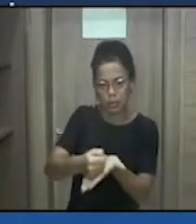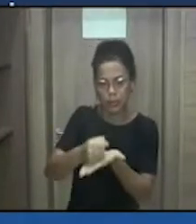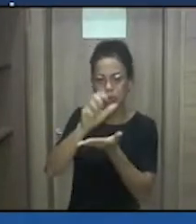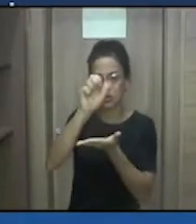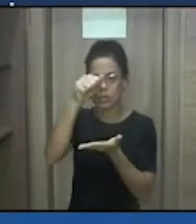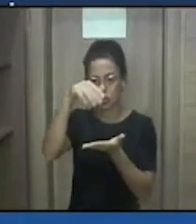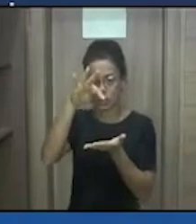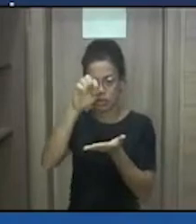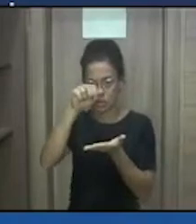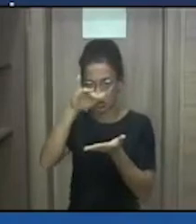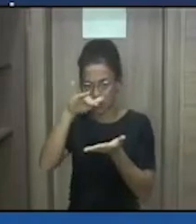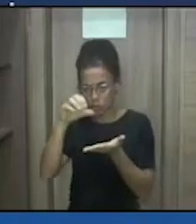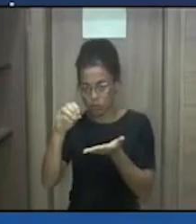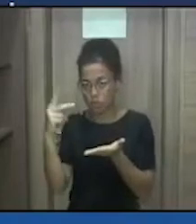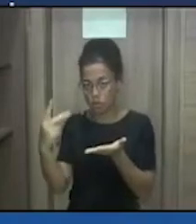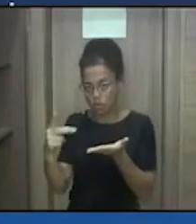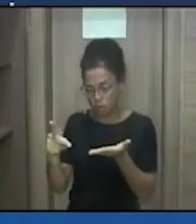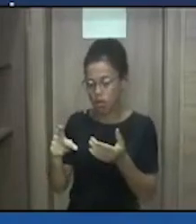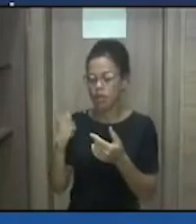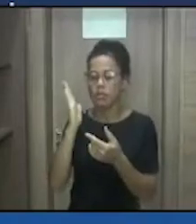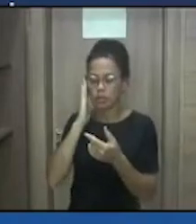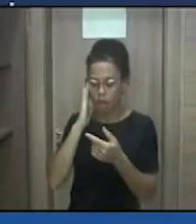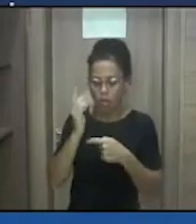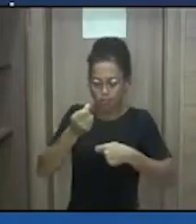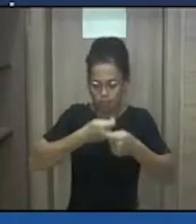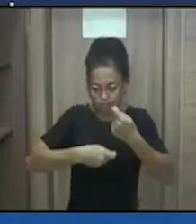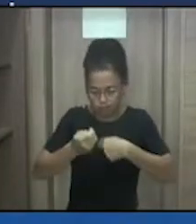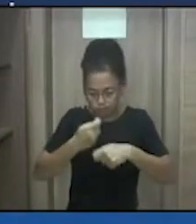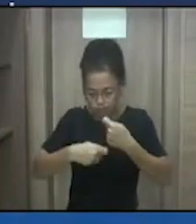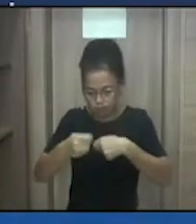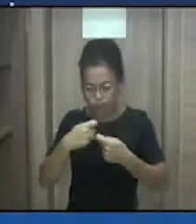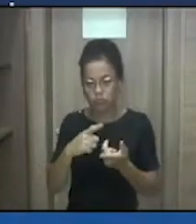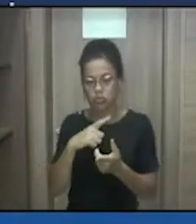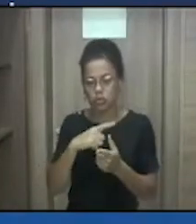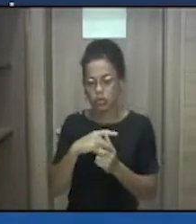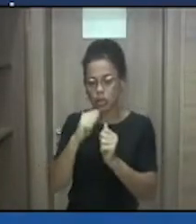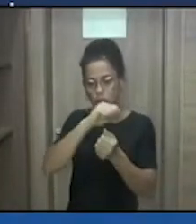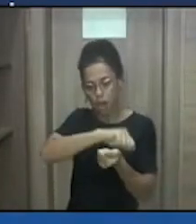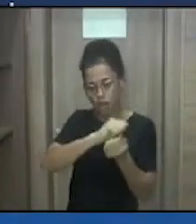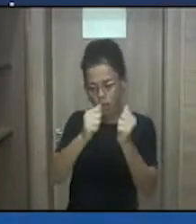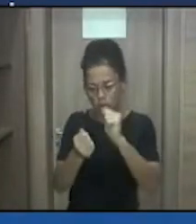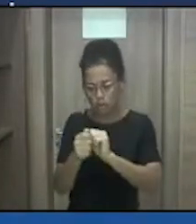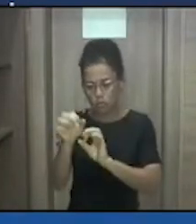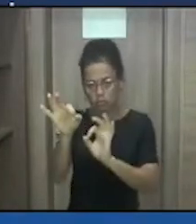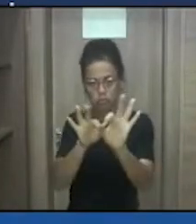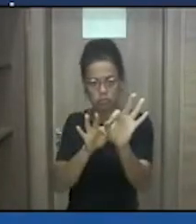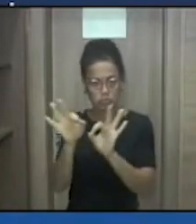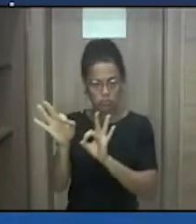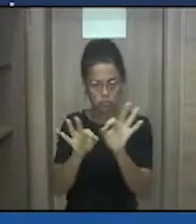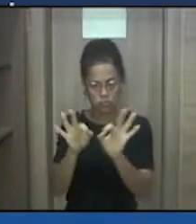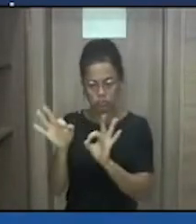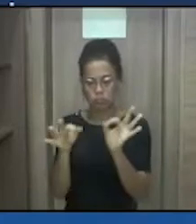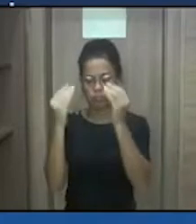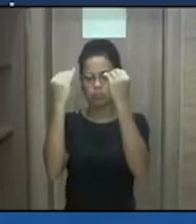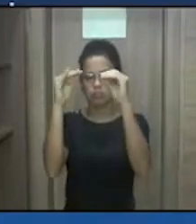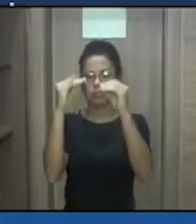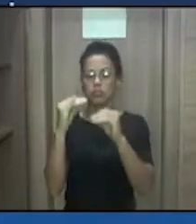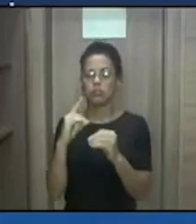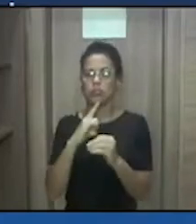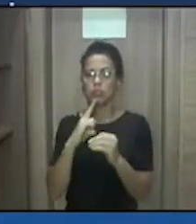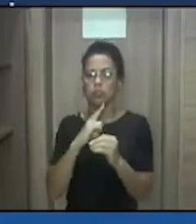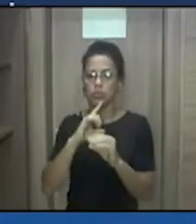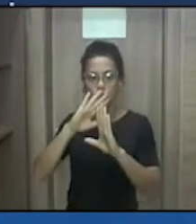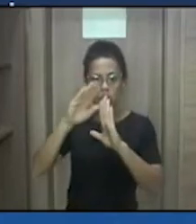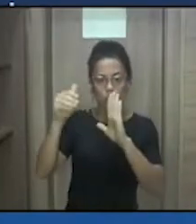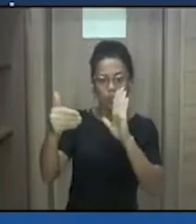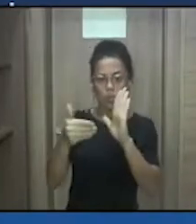é economista, Antônio Carvalho, e ele fez uma adaptação de um modelo vertical para essa análise econômica que busca aí recompor todas